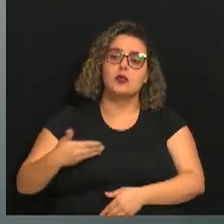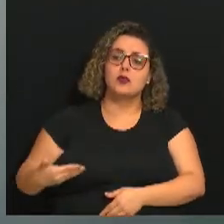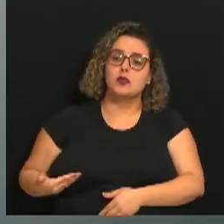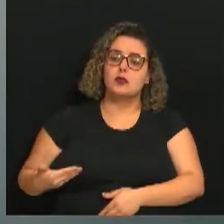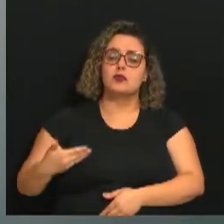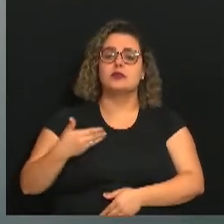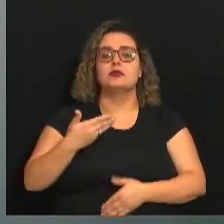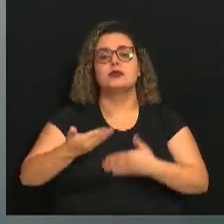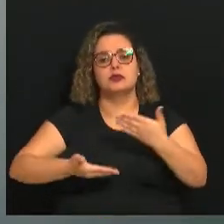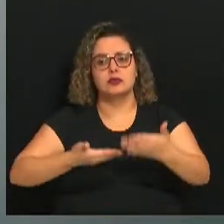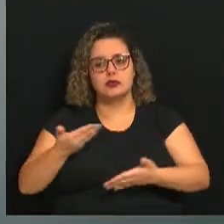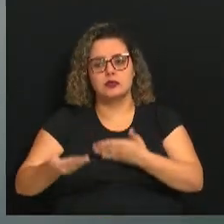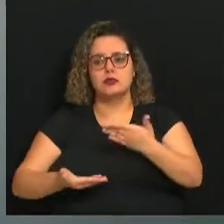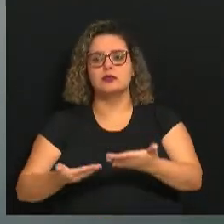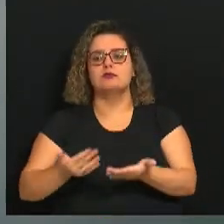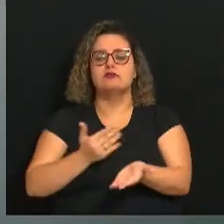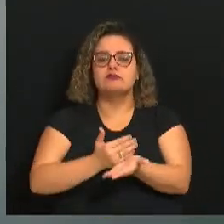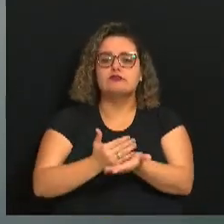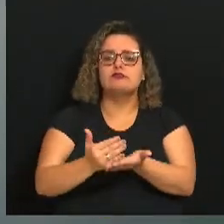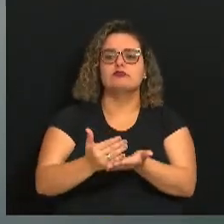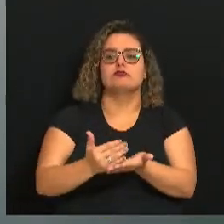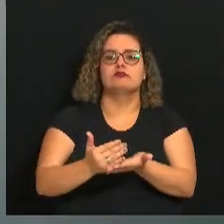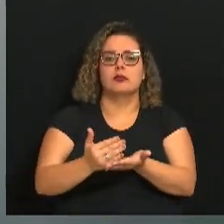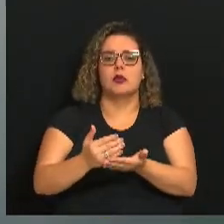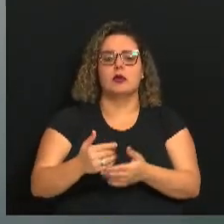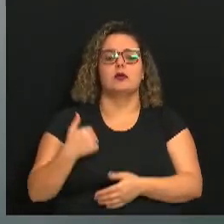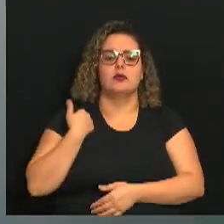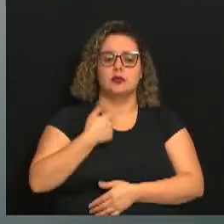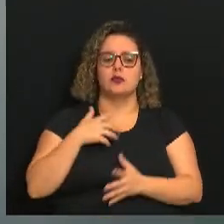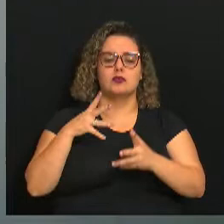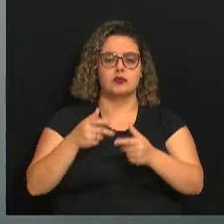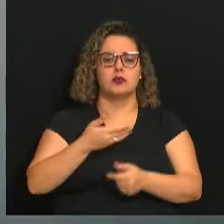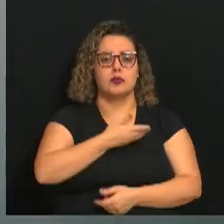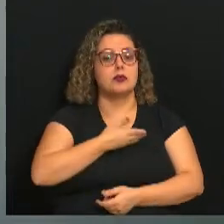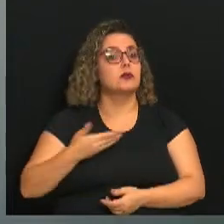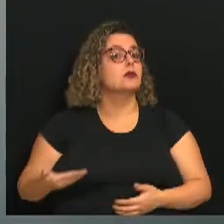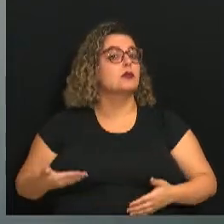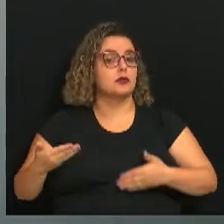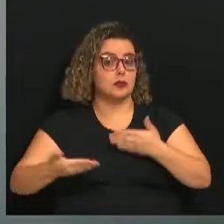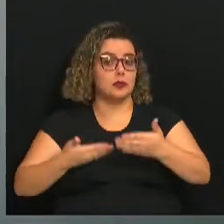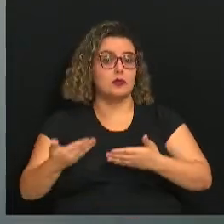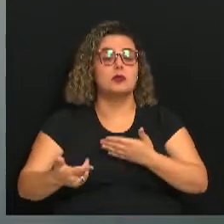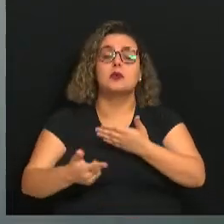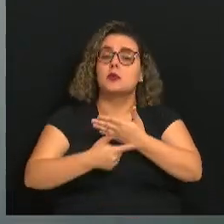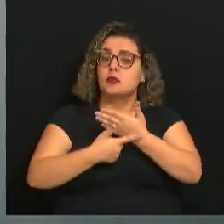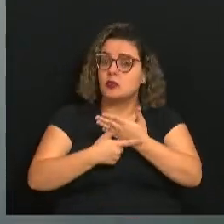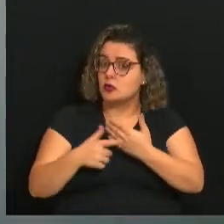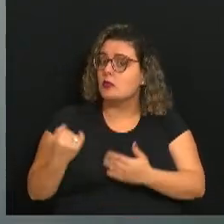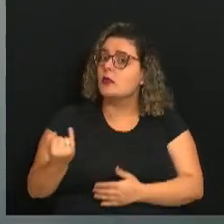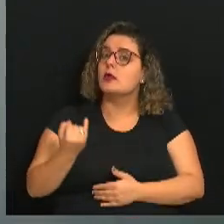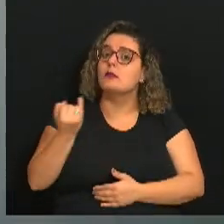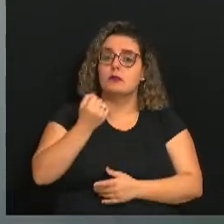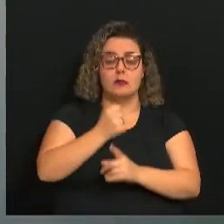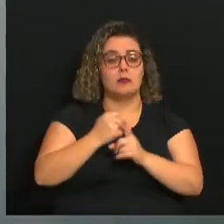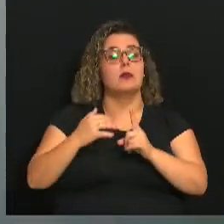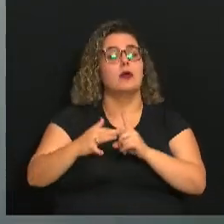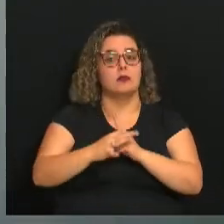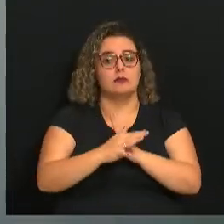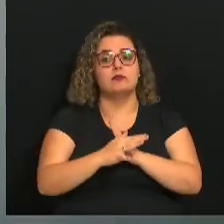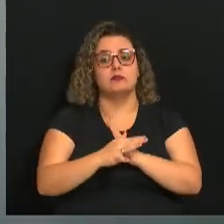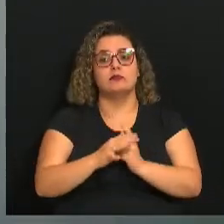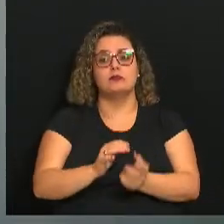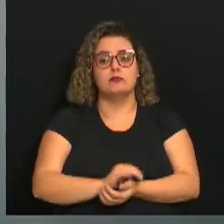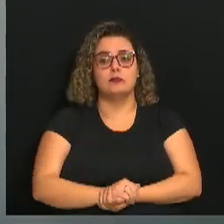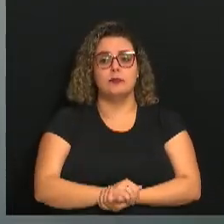condição inicial, inclusive, de servidor público, né? Então, a gente tem um papel muito importante com a sociedade, prestar um serviço para a